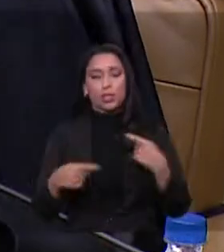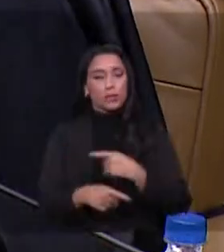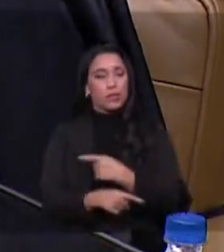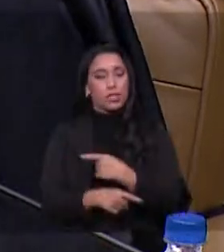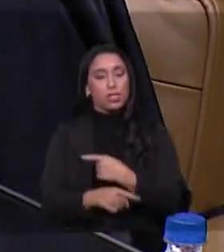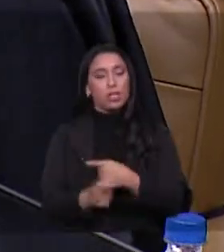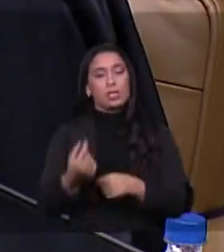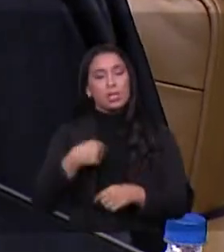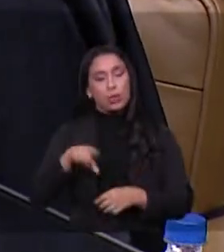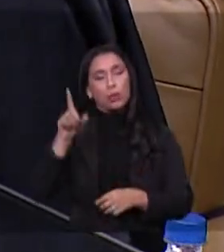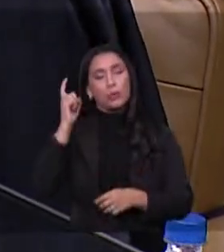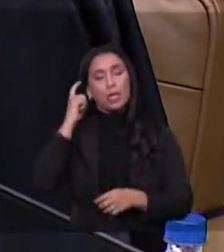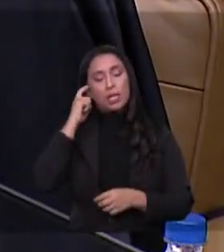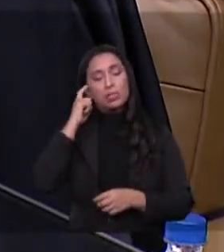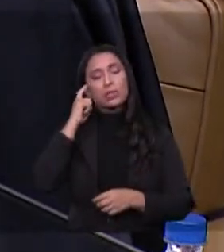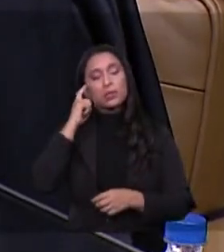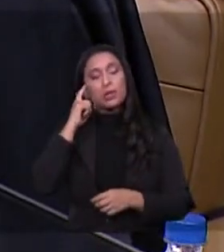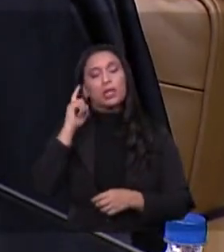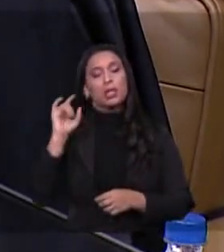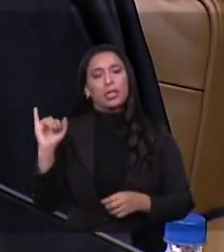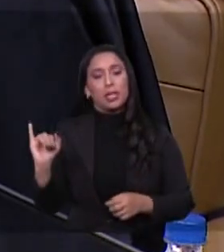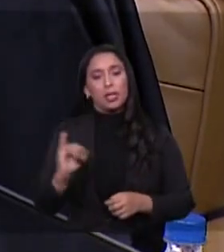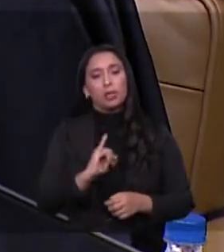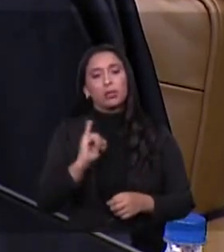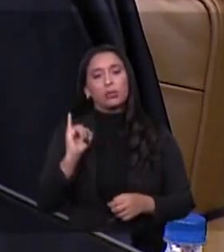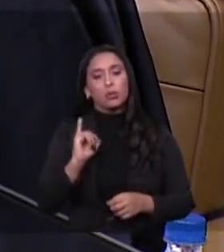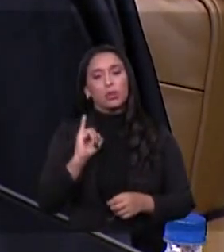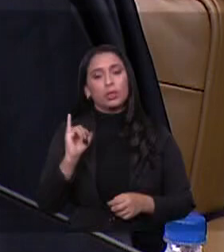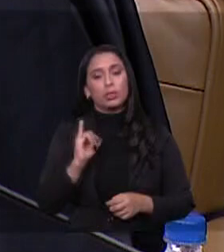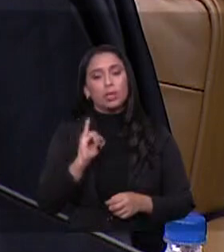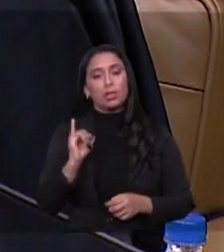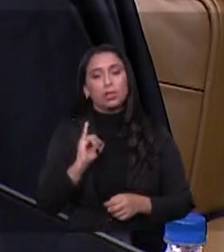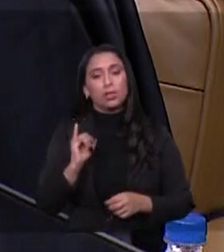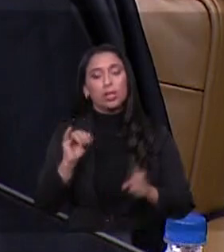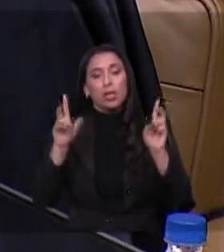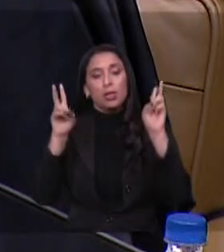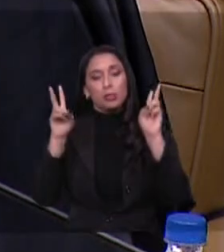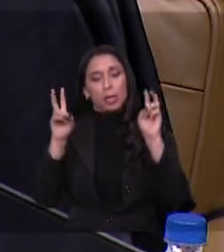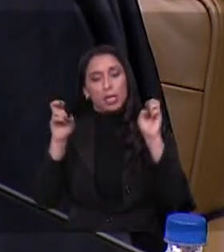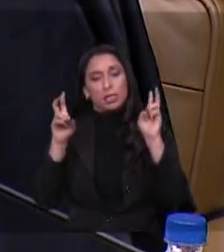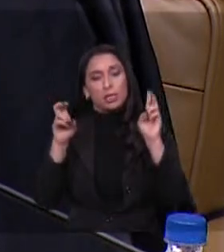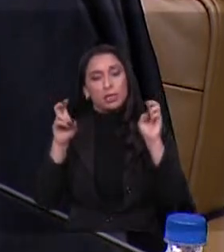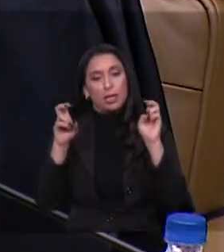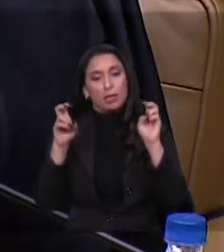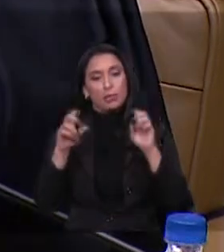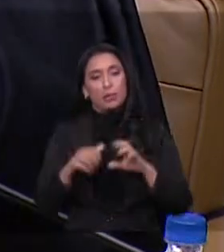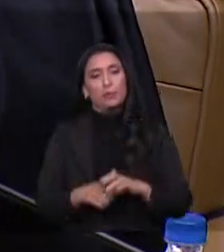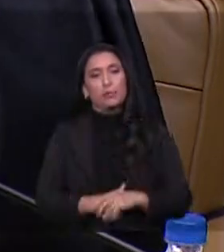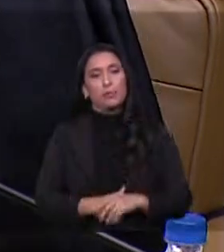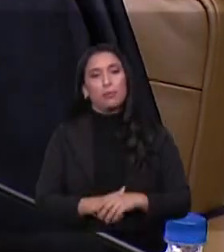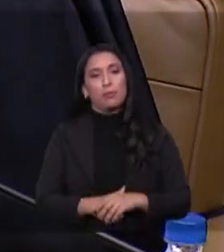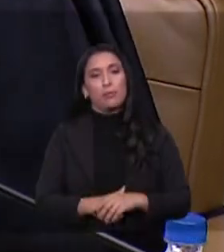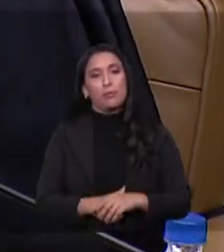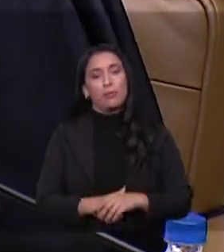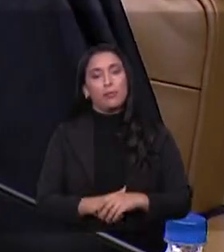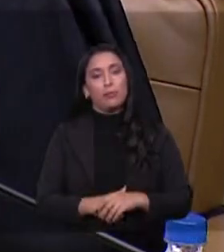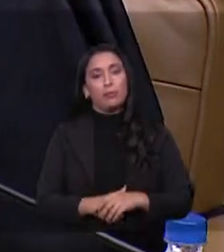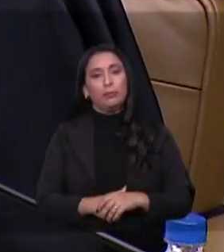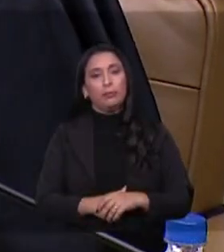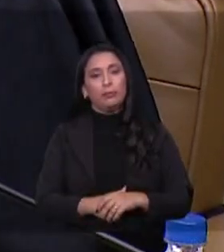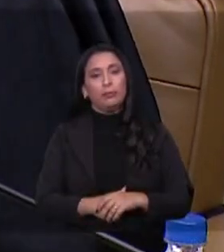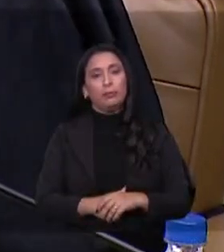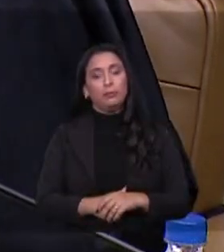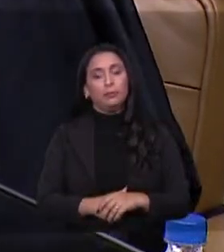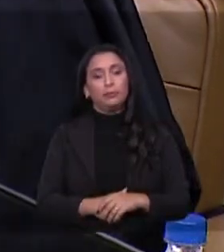divergência que me parece central para o desate desta matéria. A posição que